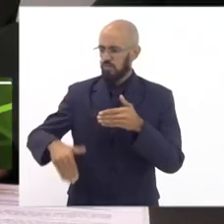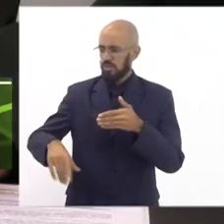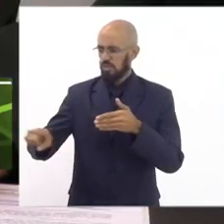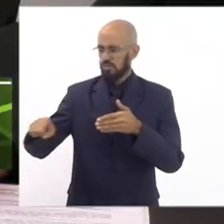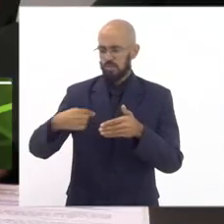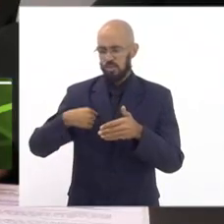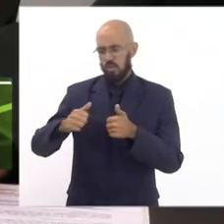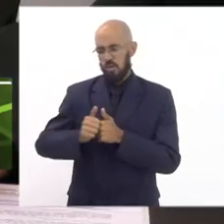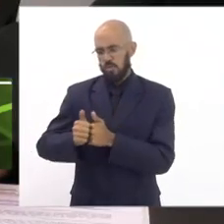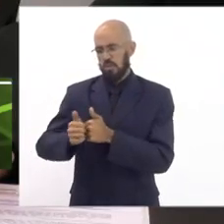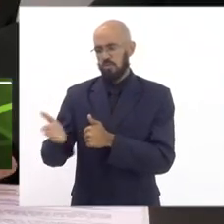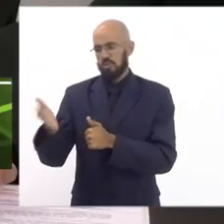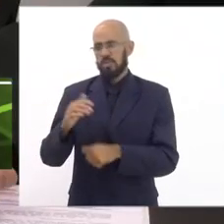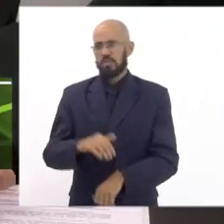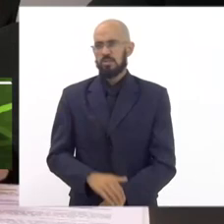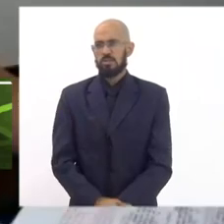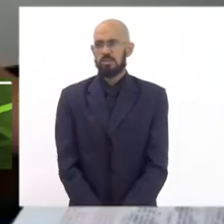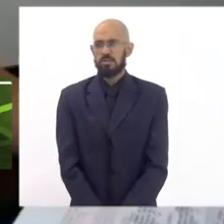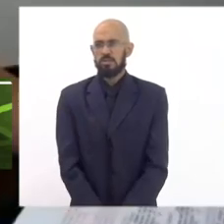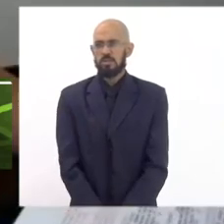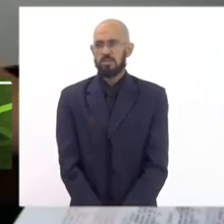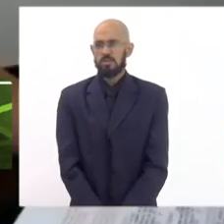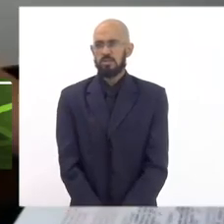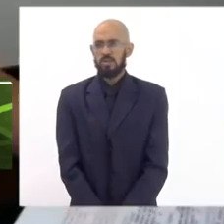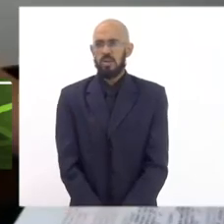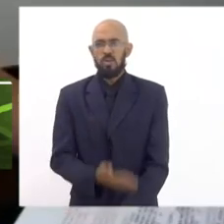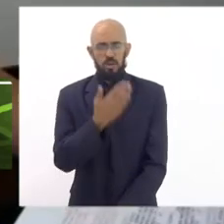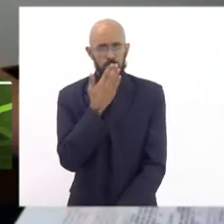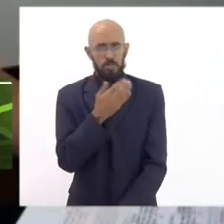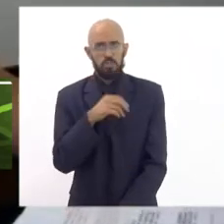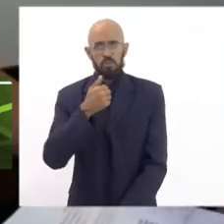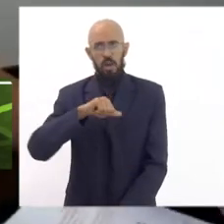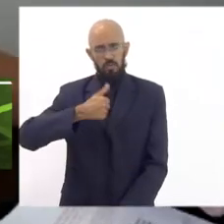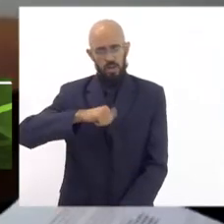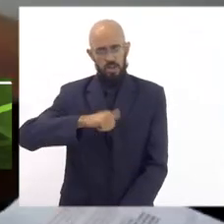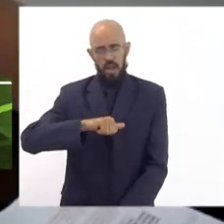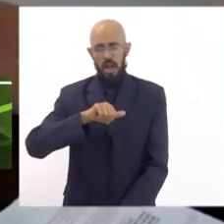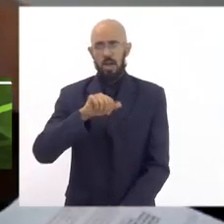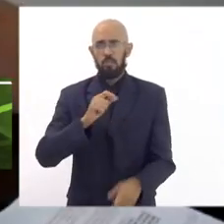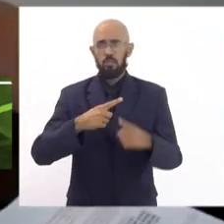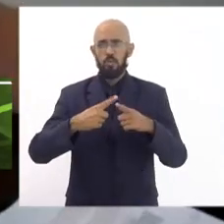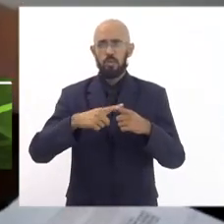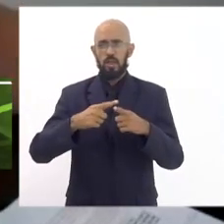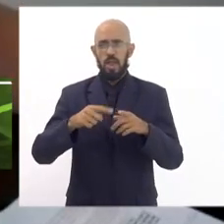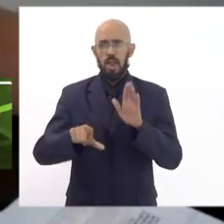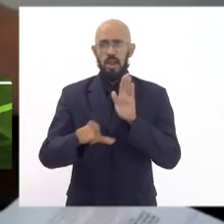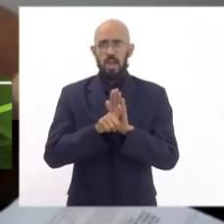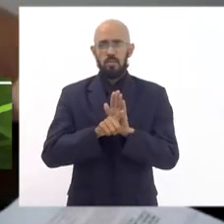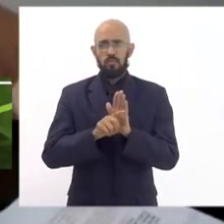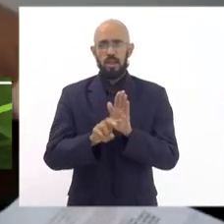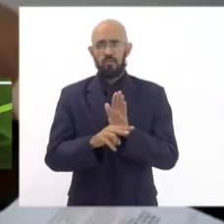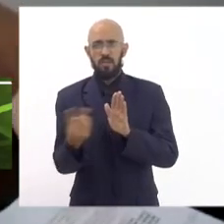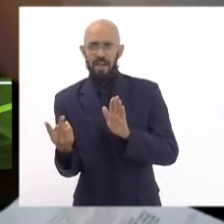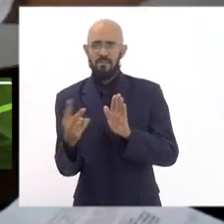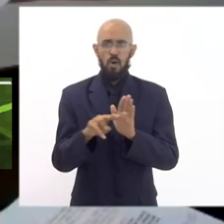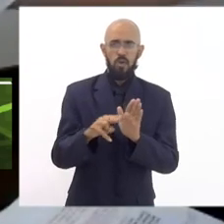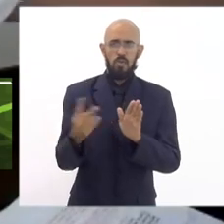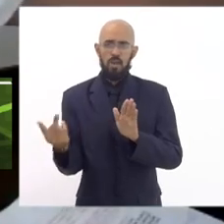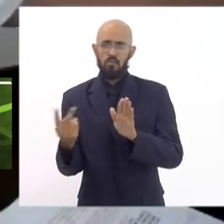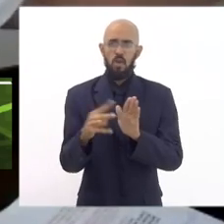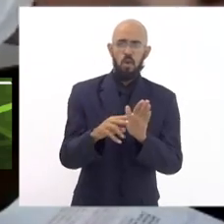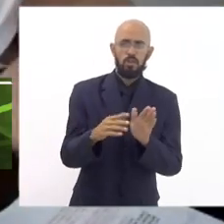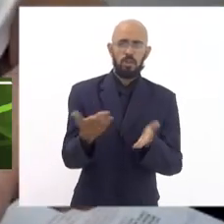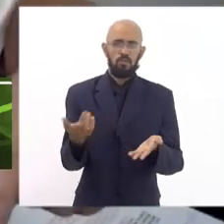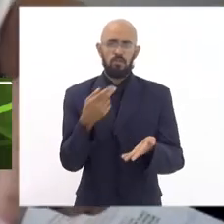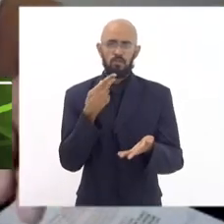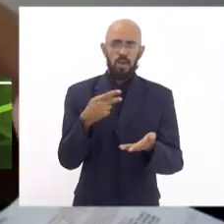Vossa Excelência. Não, eu prefiro, Rodrigo, examinar melhor, porque a legislação vai para lá e para cá no Estado, a mesma lei, uma hora diz uma